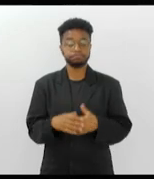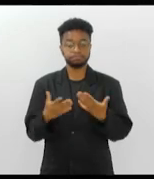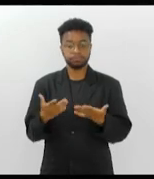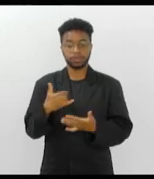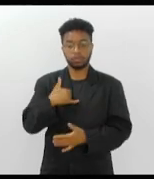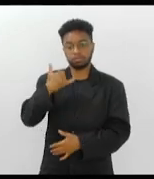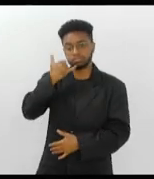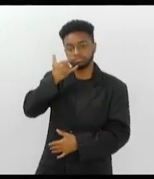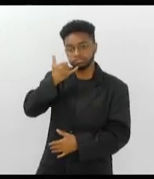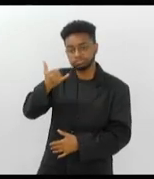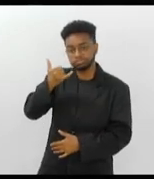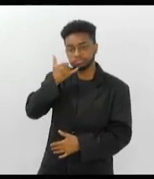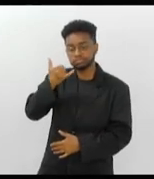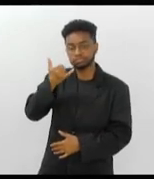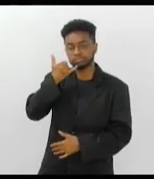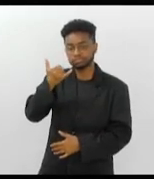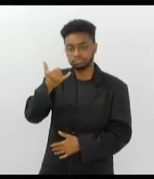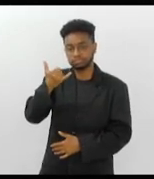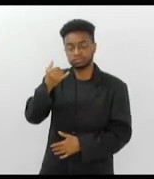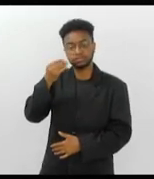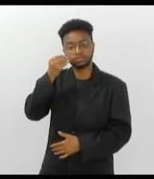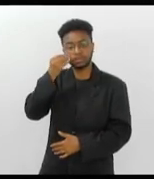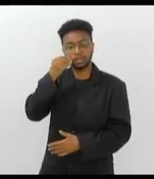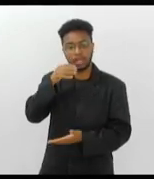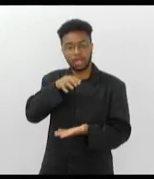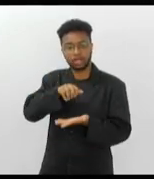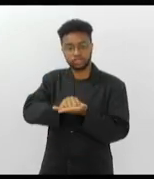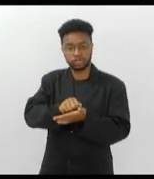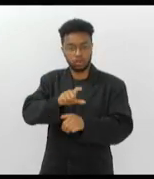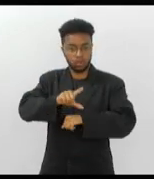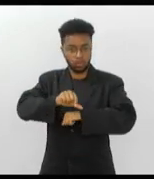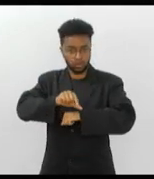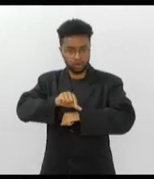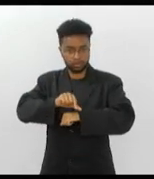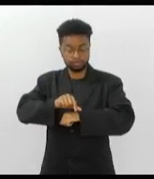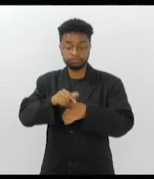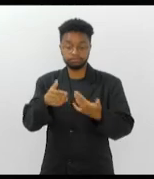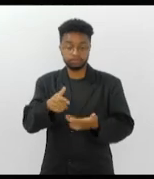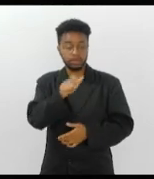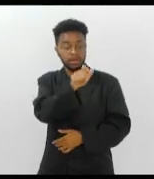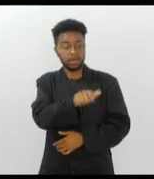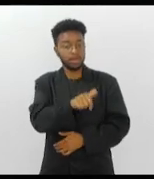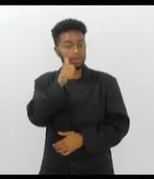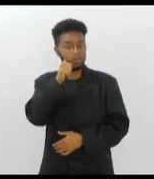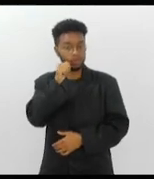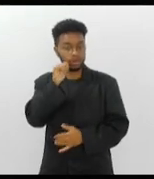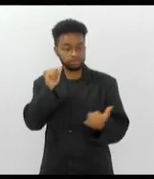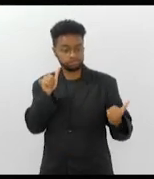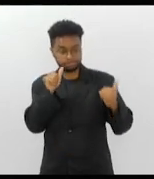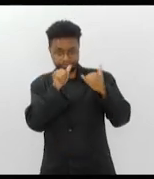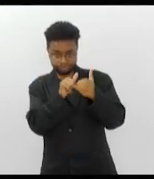telefone, fui agendar a hora. Senhorita, no telefone que me atendeu,